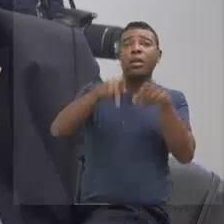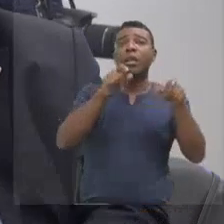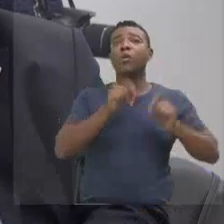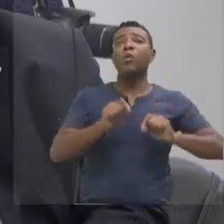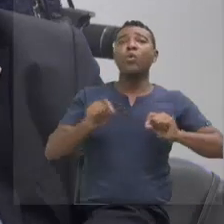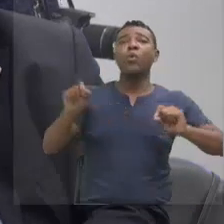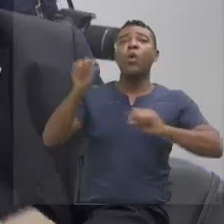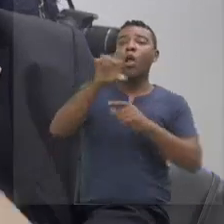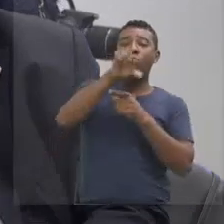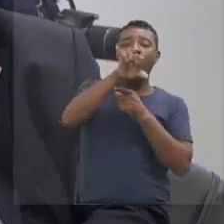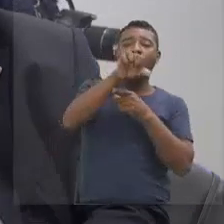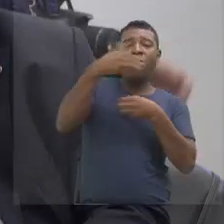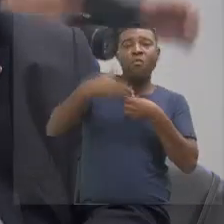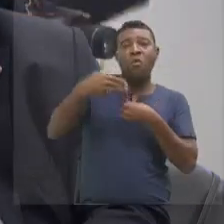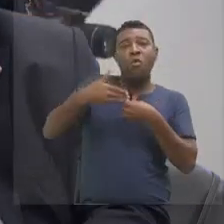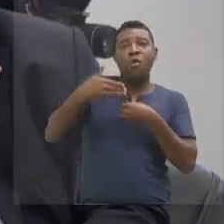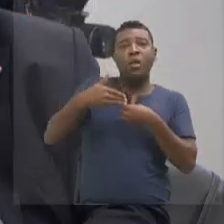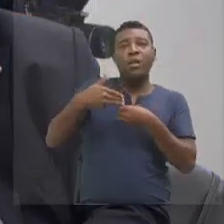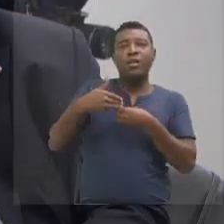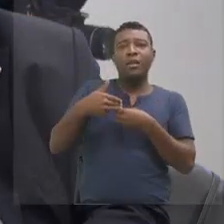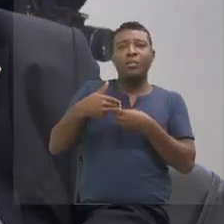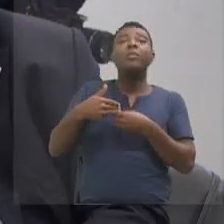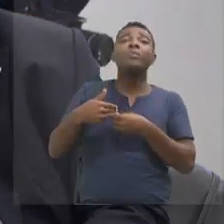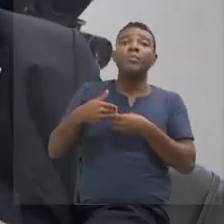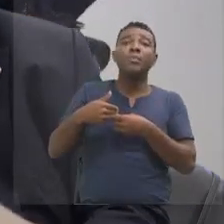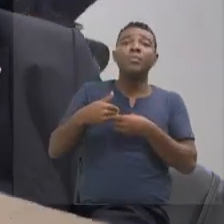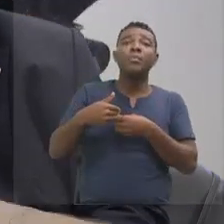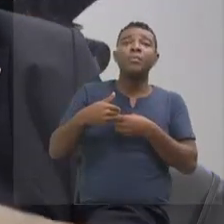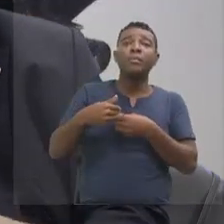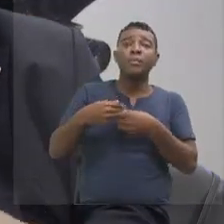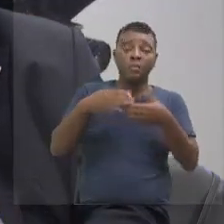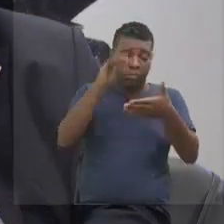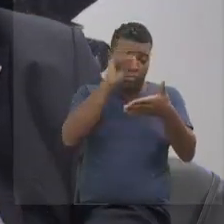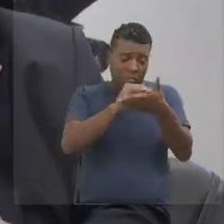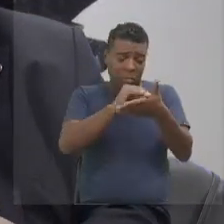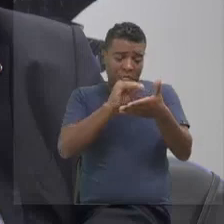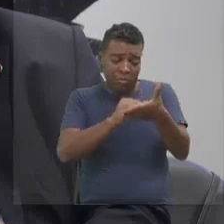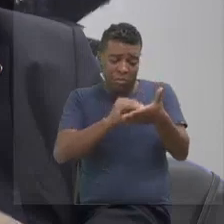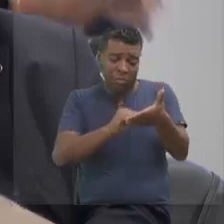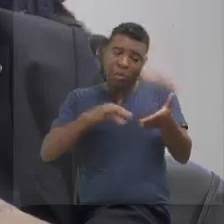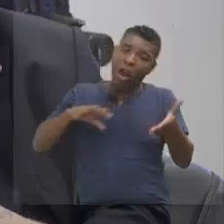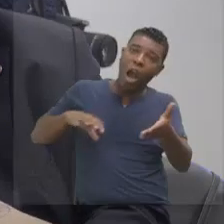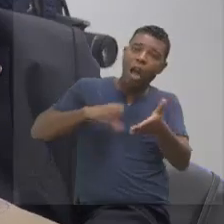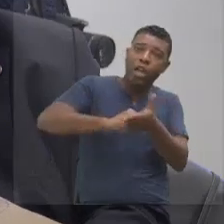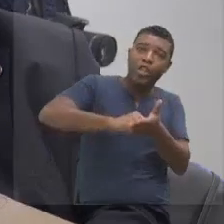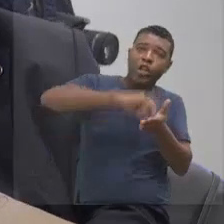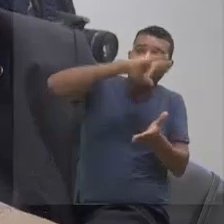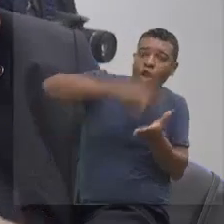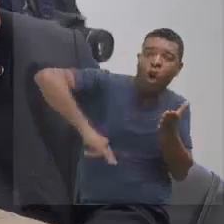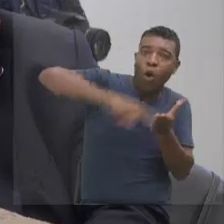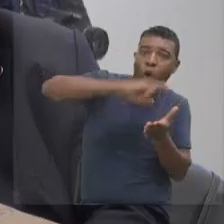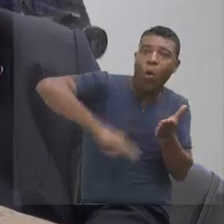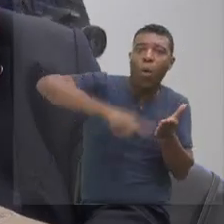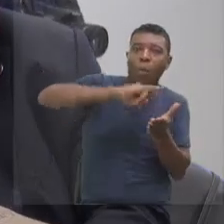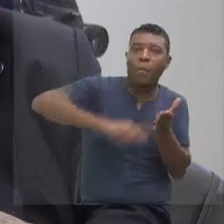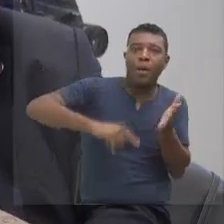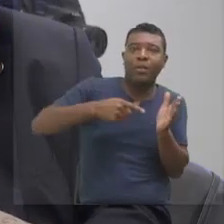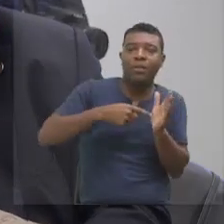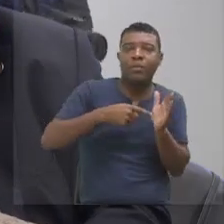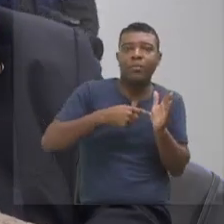nove municípios com registros documentais nós temos que pensar na questão também